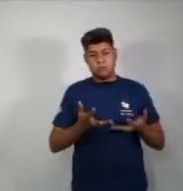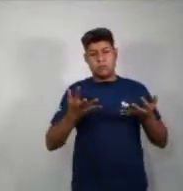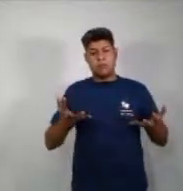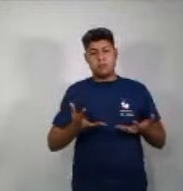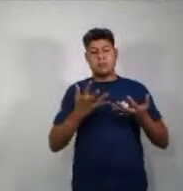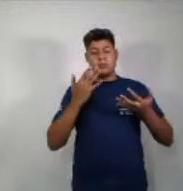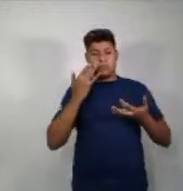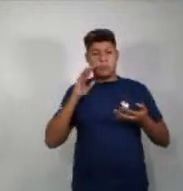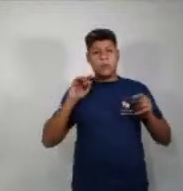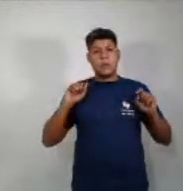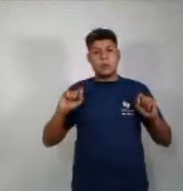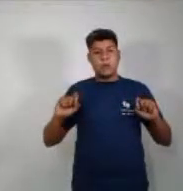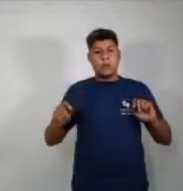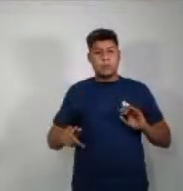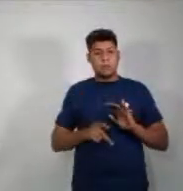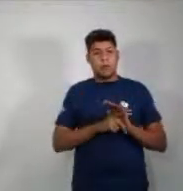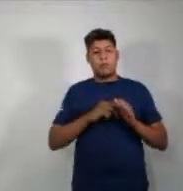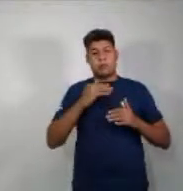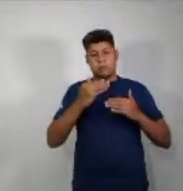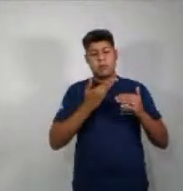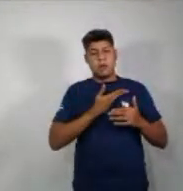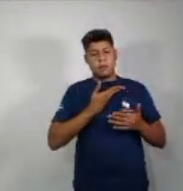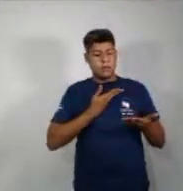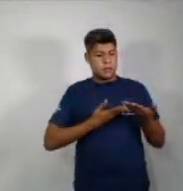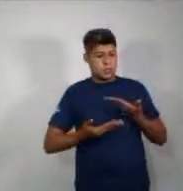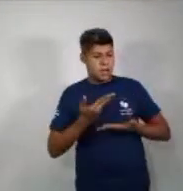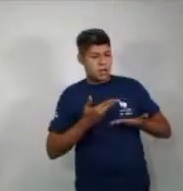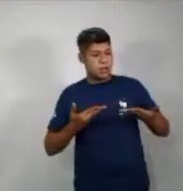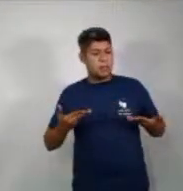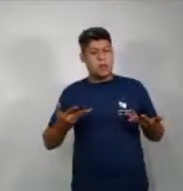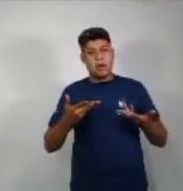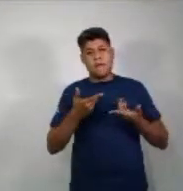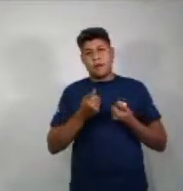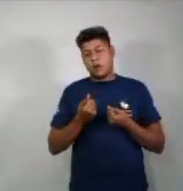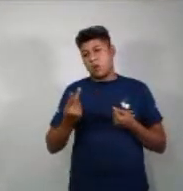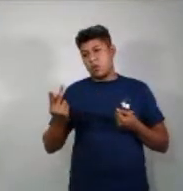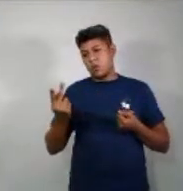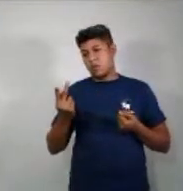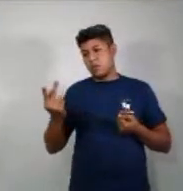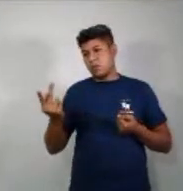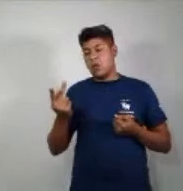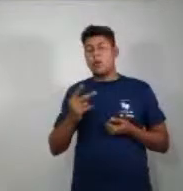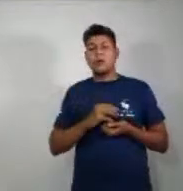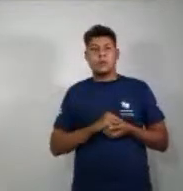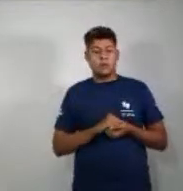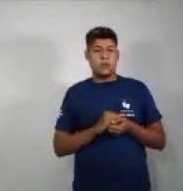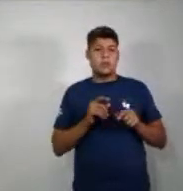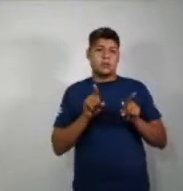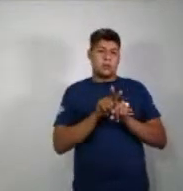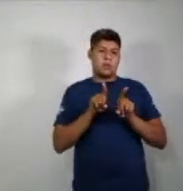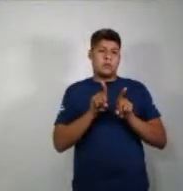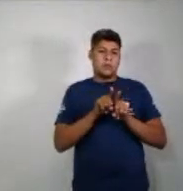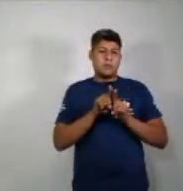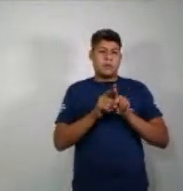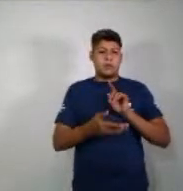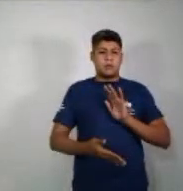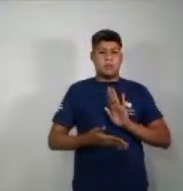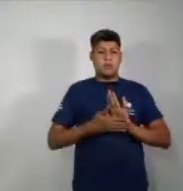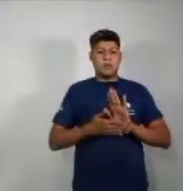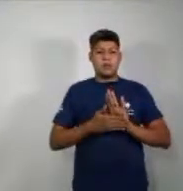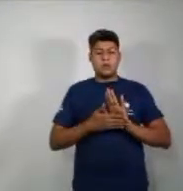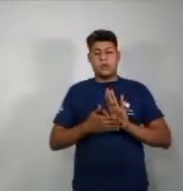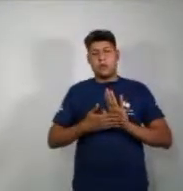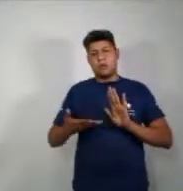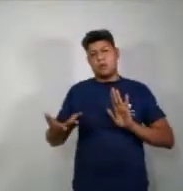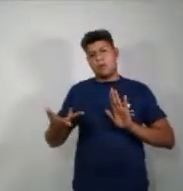tanto, aquele encontro rendeu uma amizade incrível, né, entre os dois, e também projetos